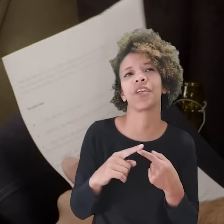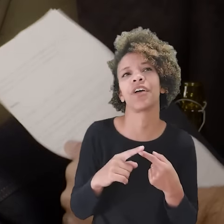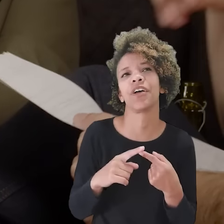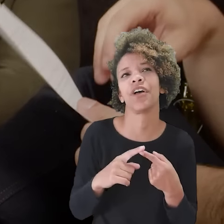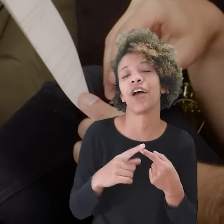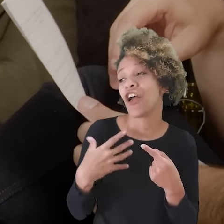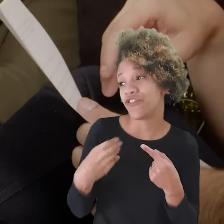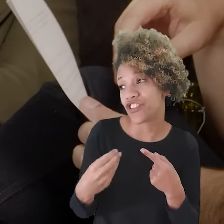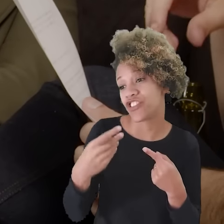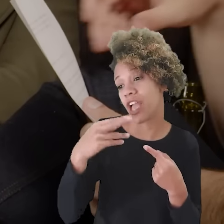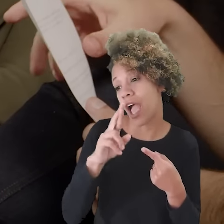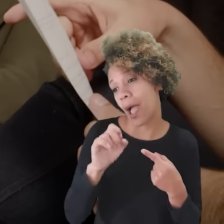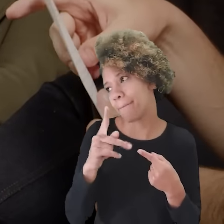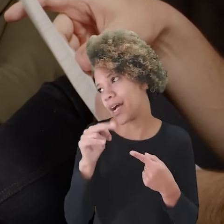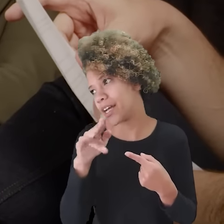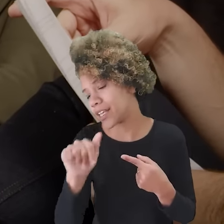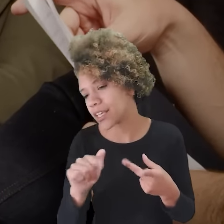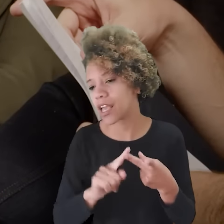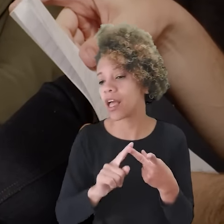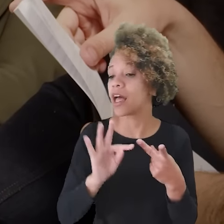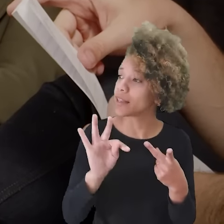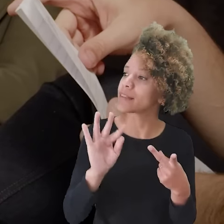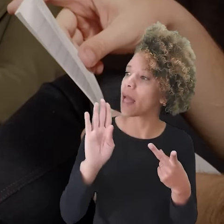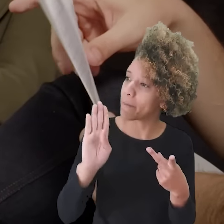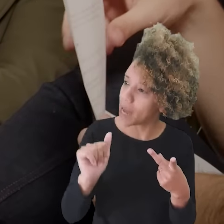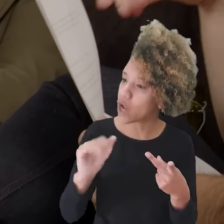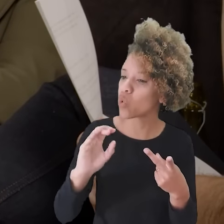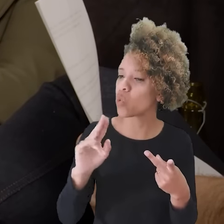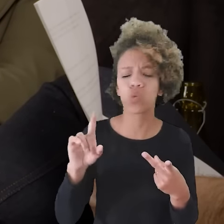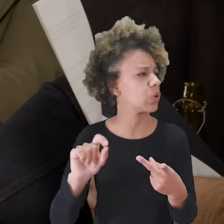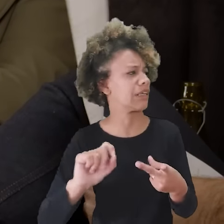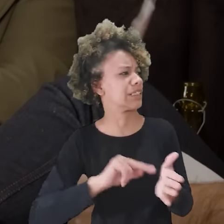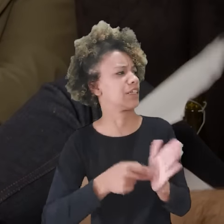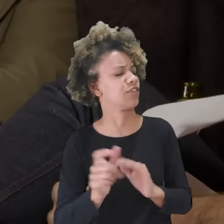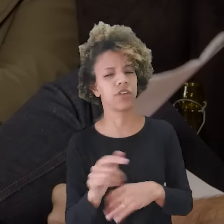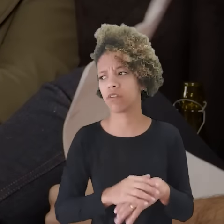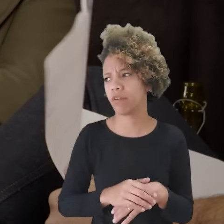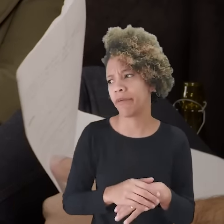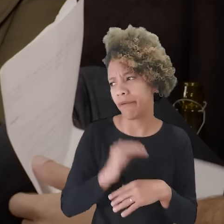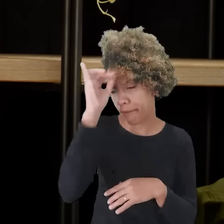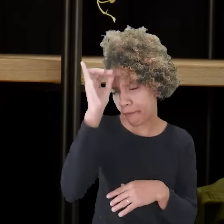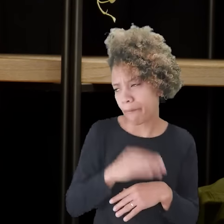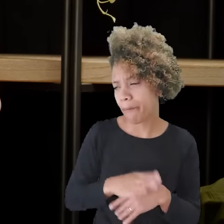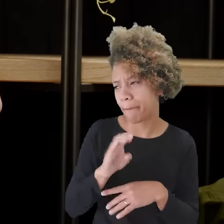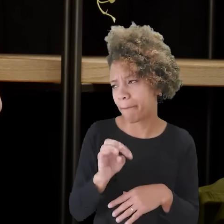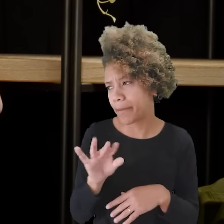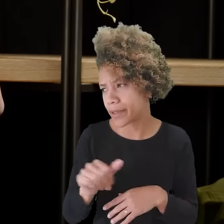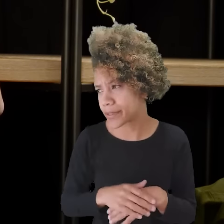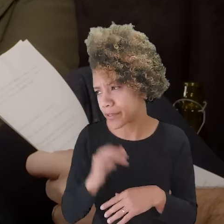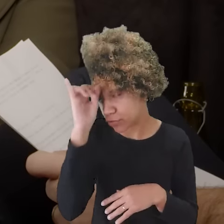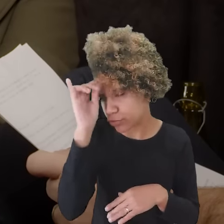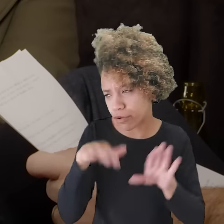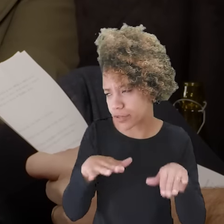de rapariga mas todo mundo entende né Tem tabacudo que que é tabacudo é besta tá uma pessoa